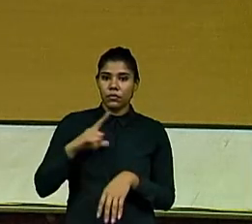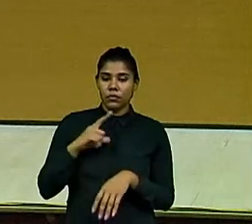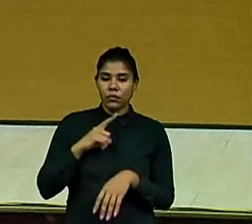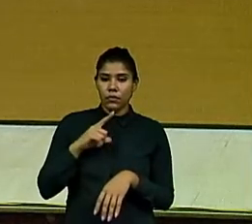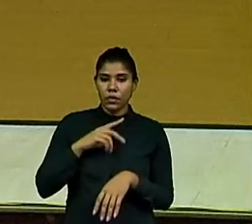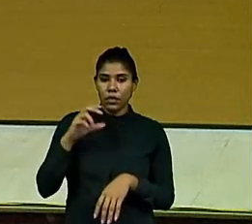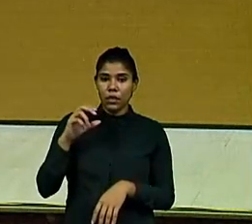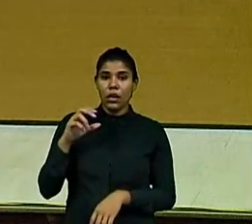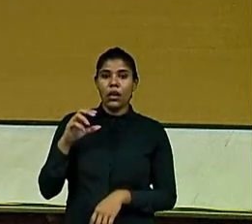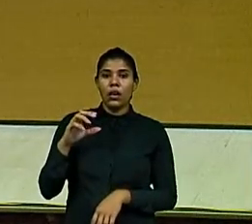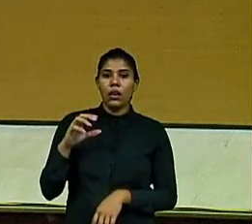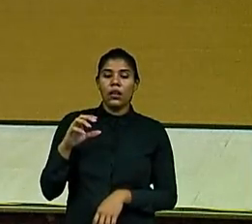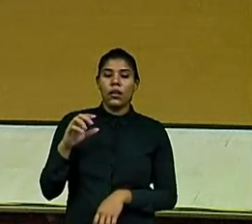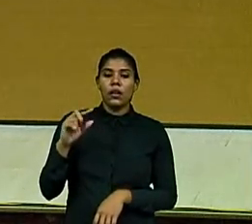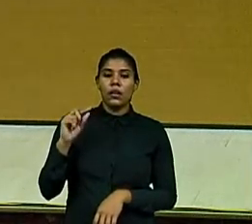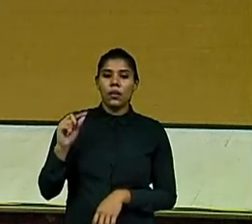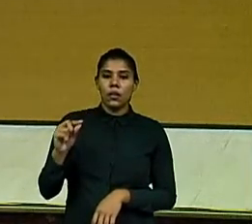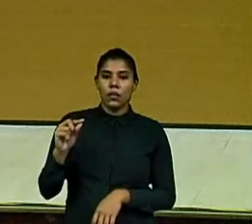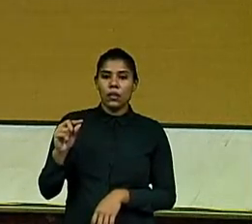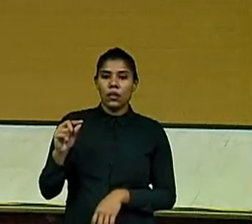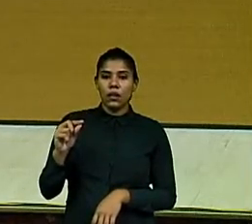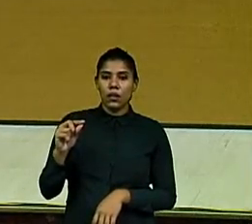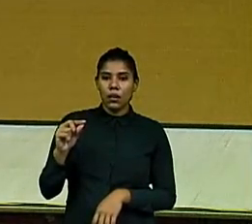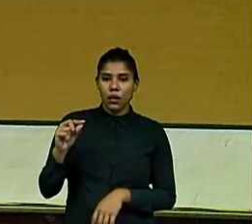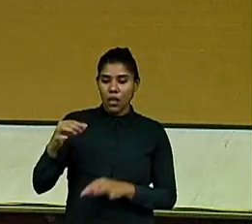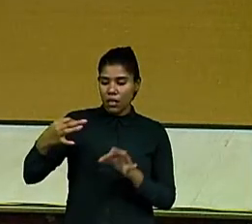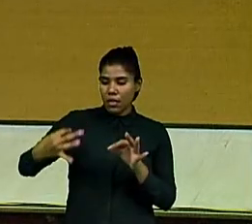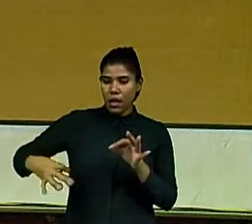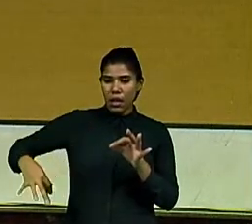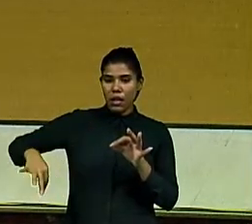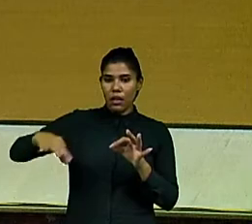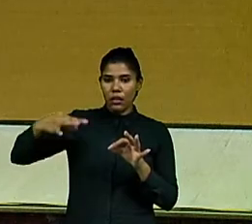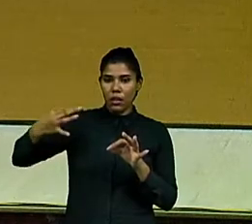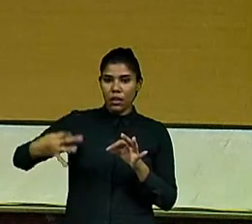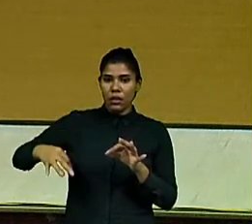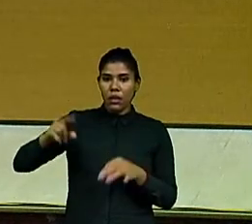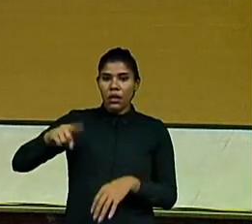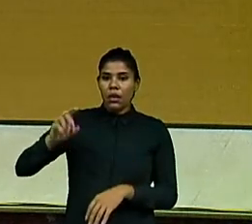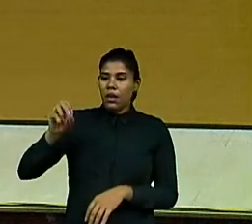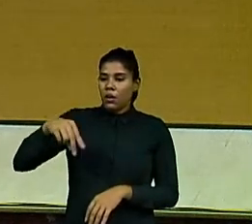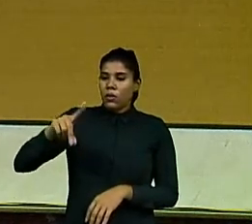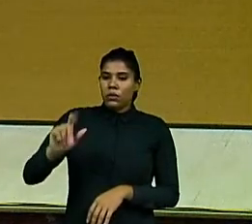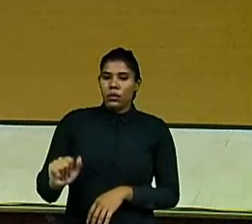que você faz oscilar a corda e se transforma em ondas